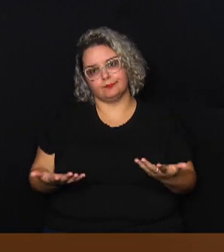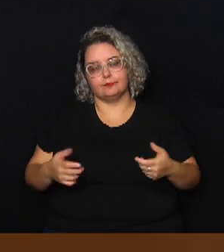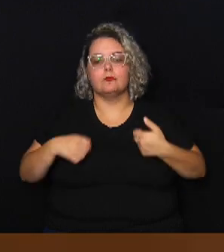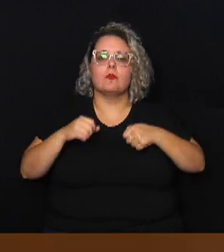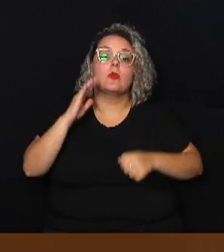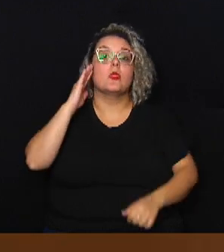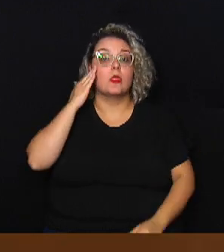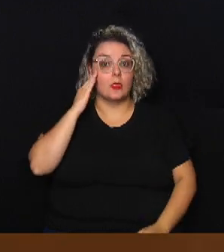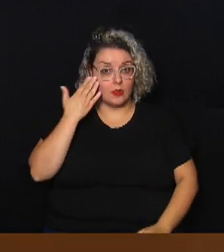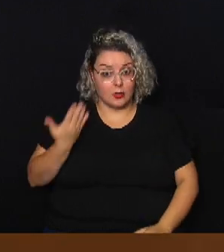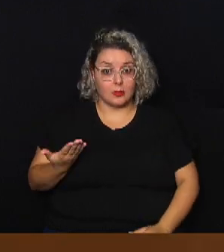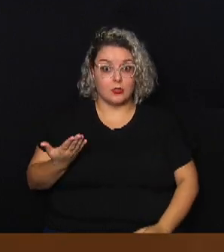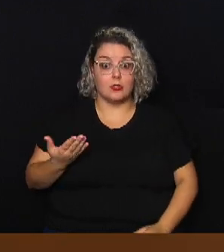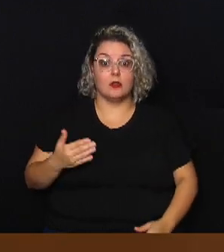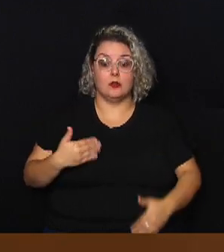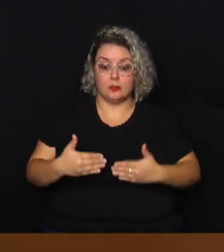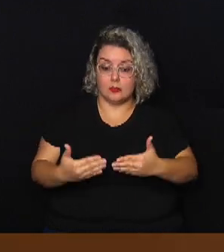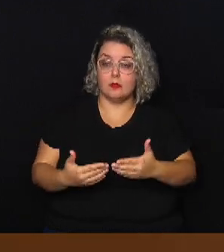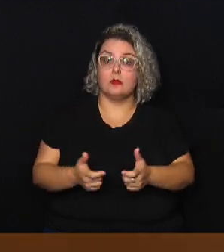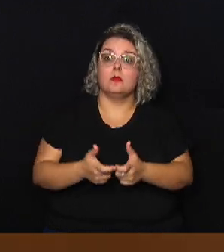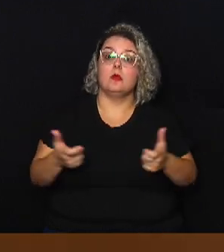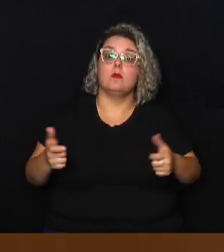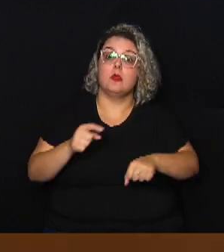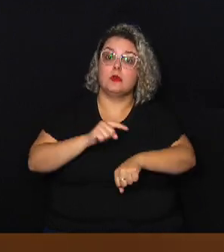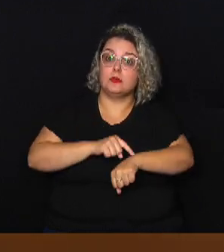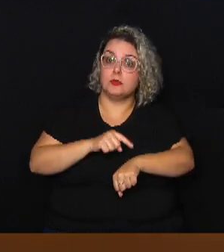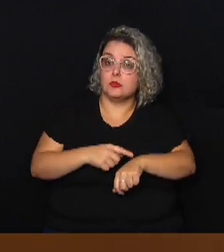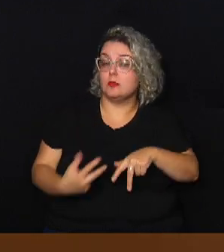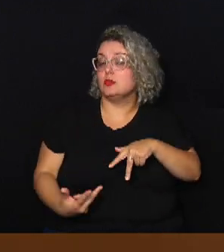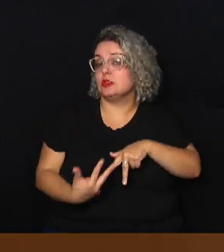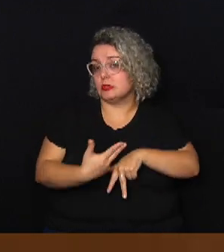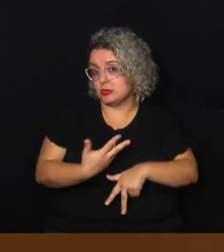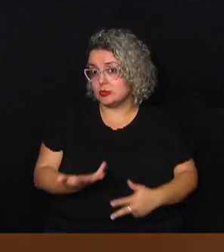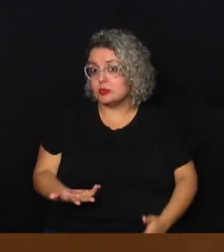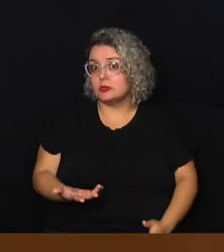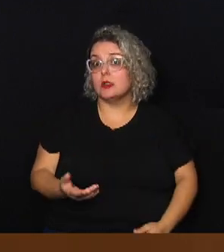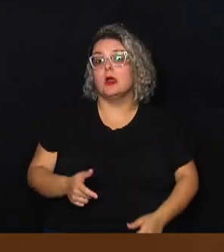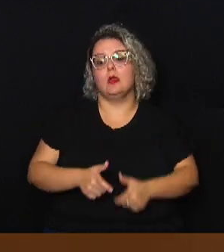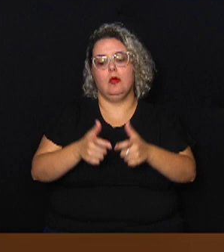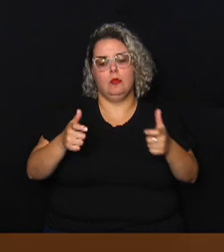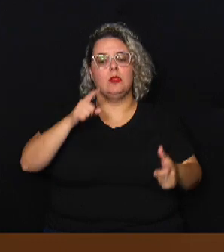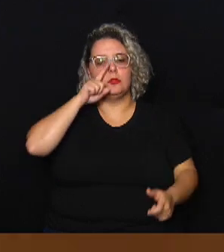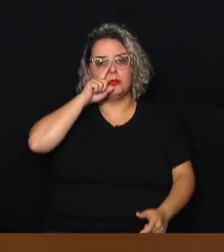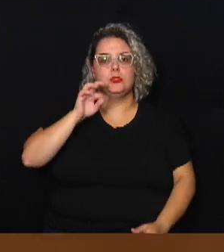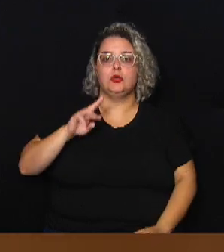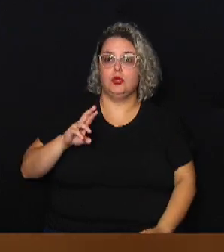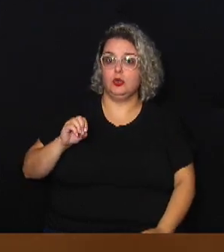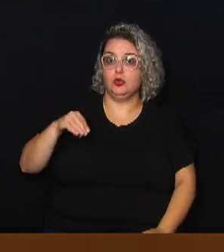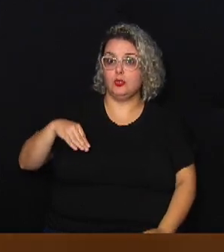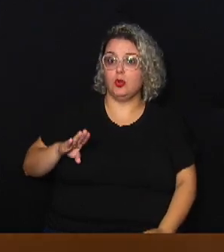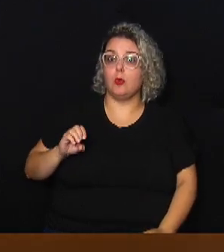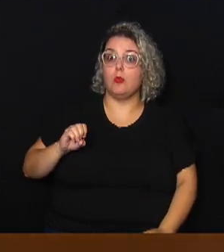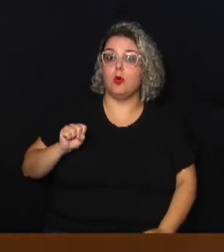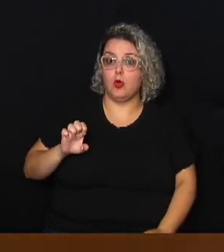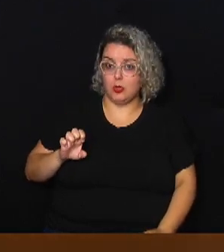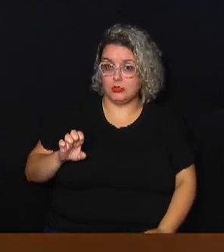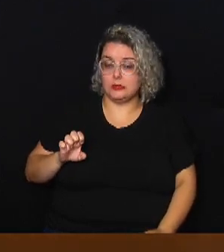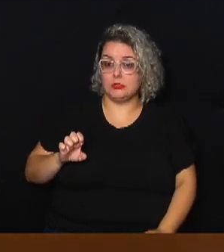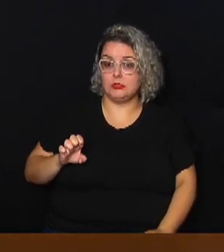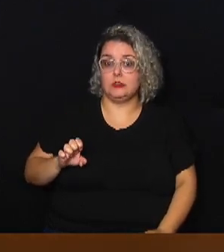esses procedimentos associados aumentam o tempo cirúrgico, que aumenta o risco de trombose. Então, até mesmo a composição